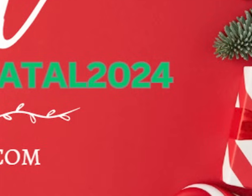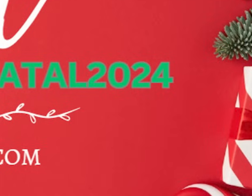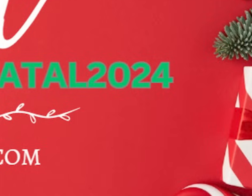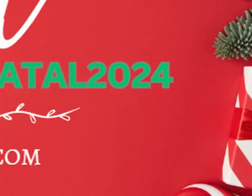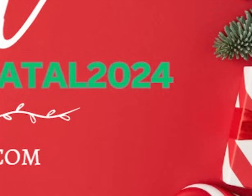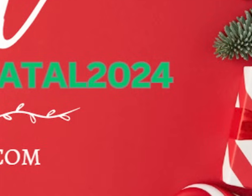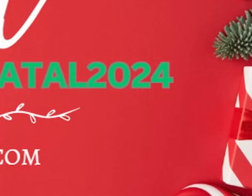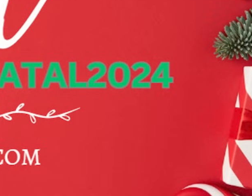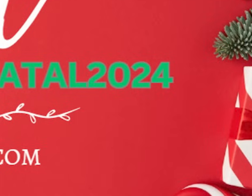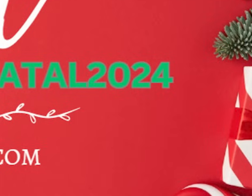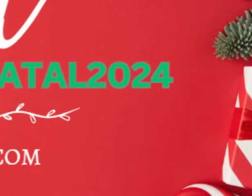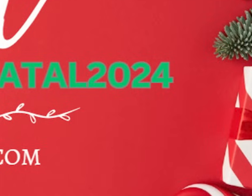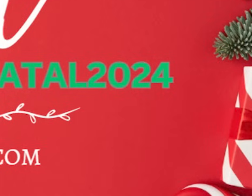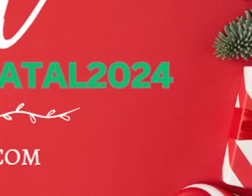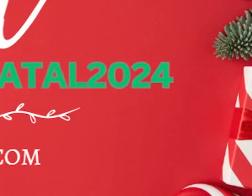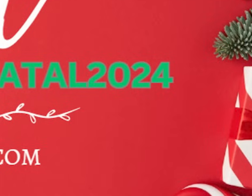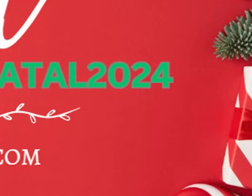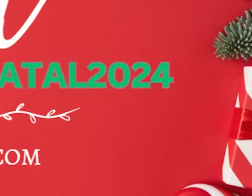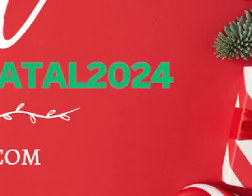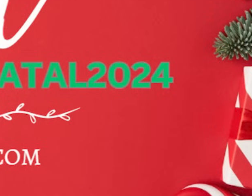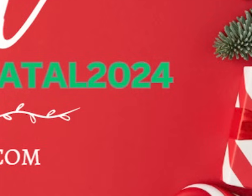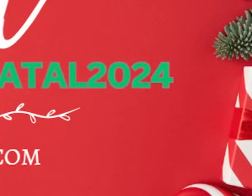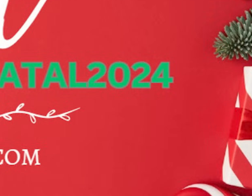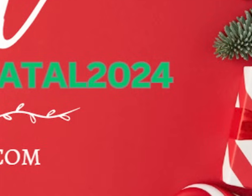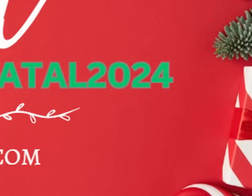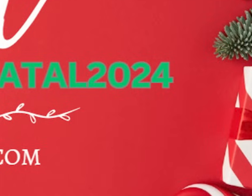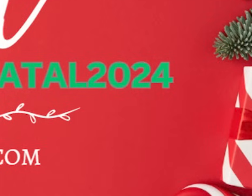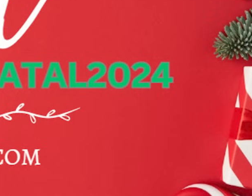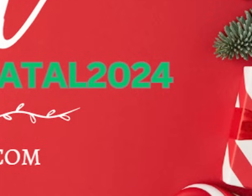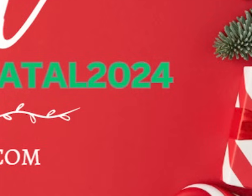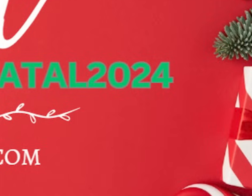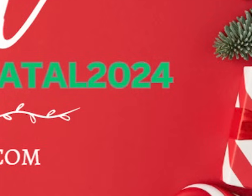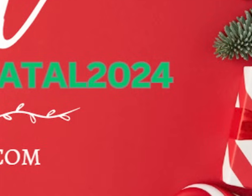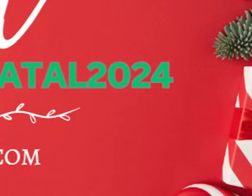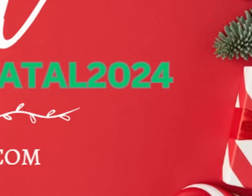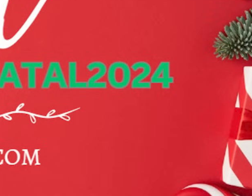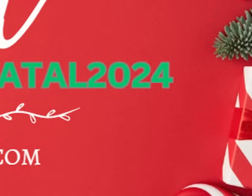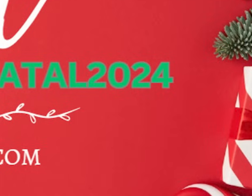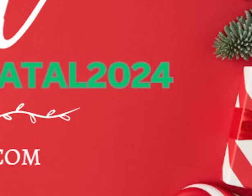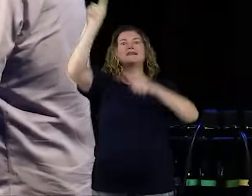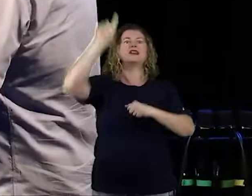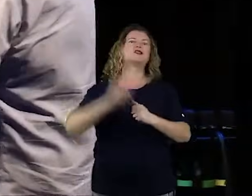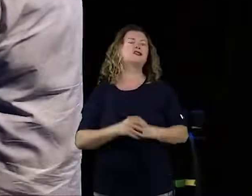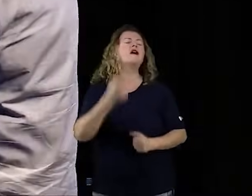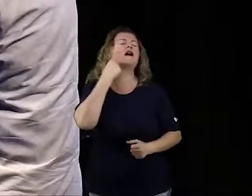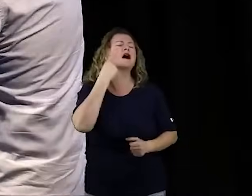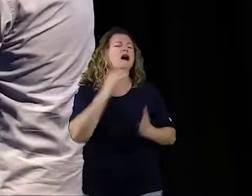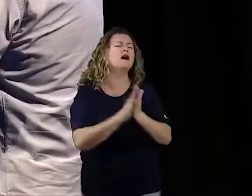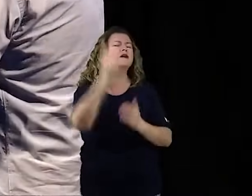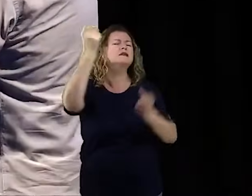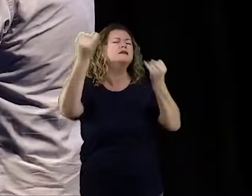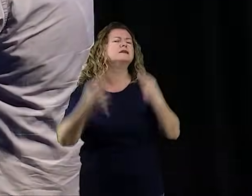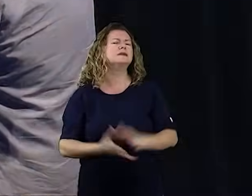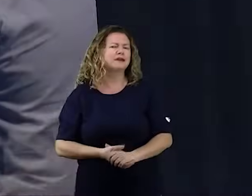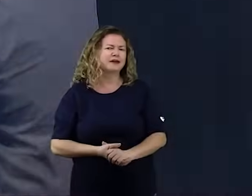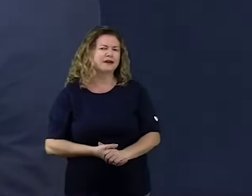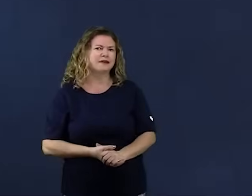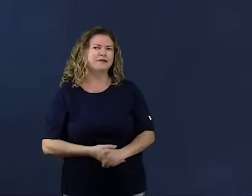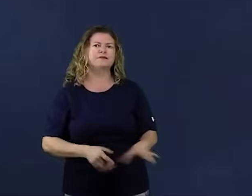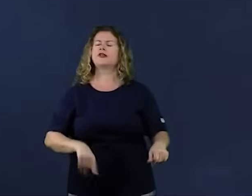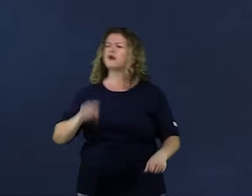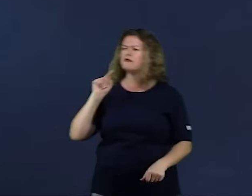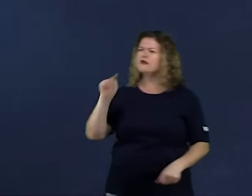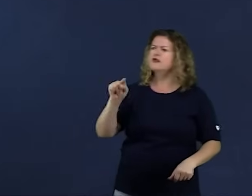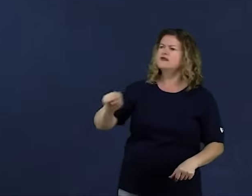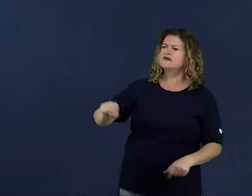vamos ver o que que vamos ver o que que a Bíblia fala sobre esse ser sobre esse inimigo você que dizia no seu